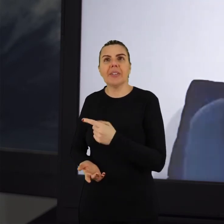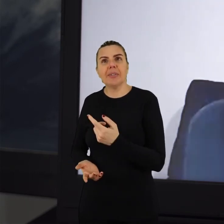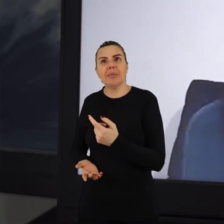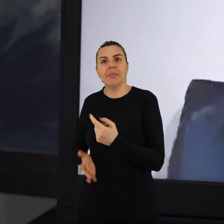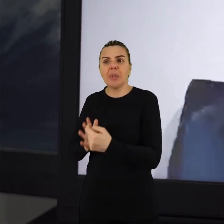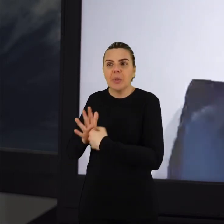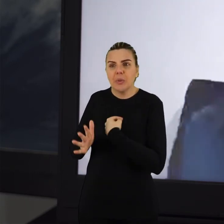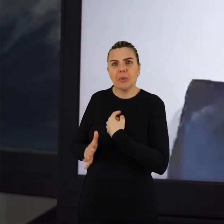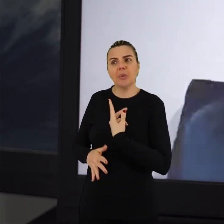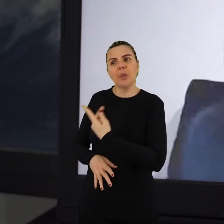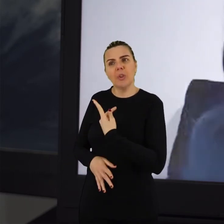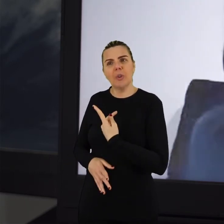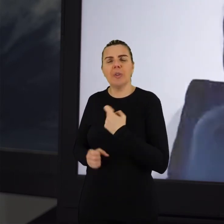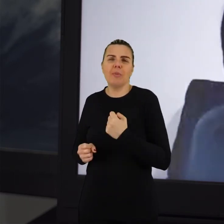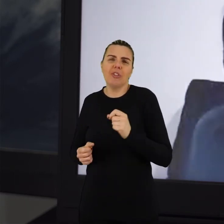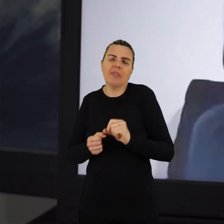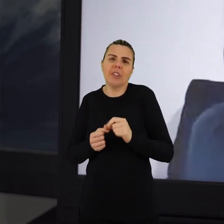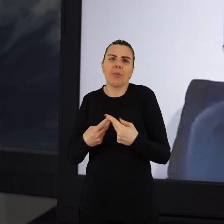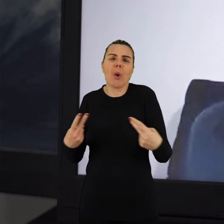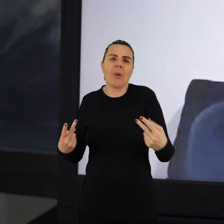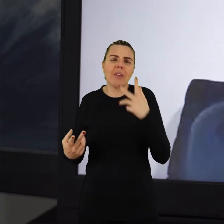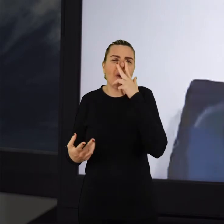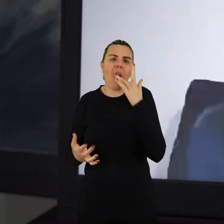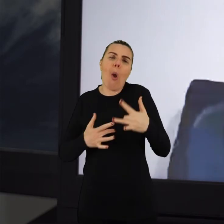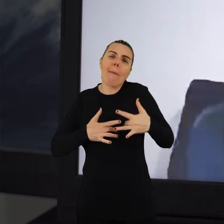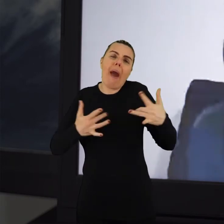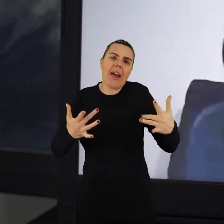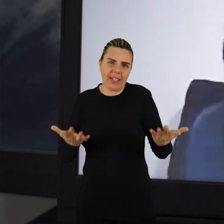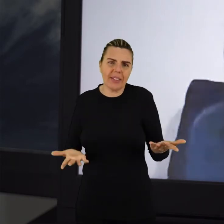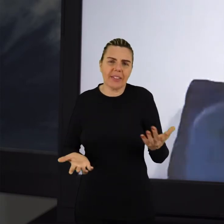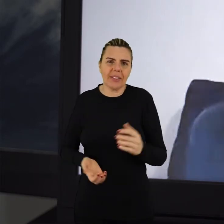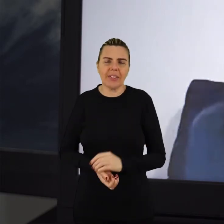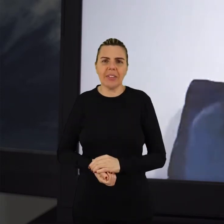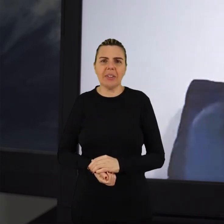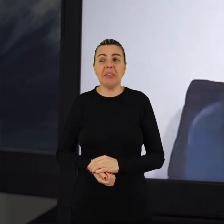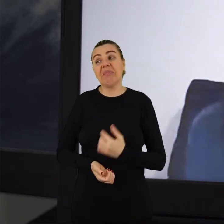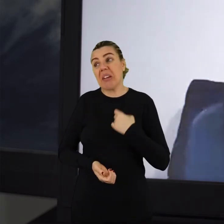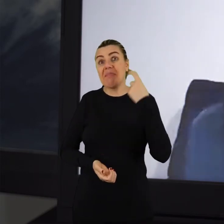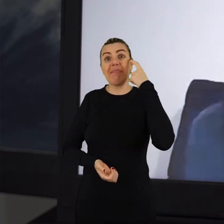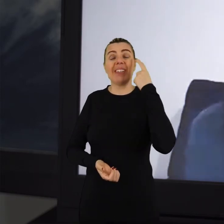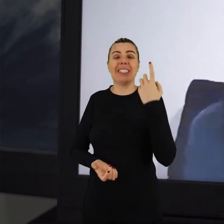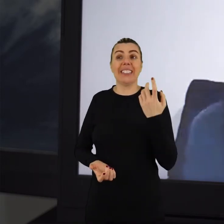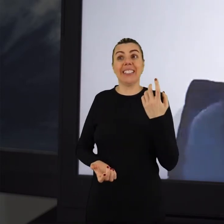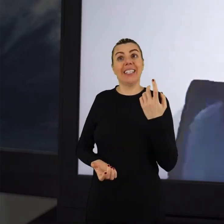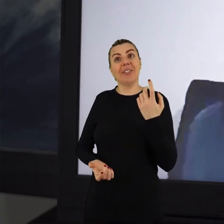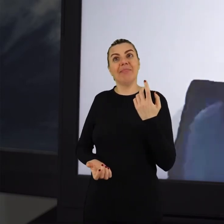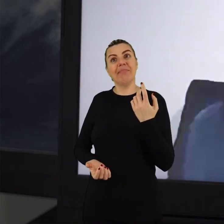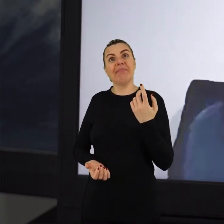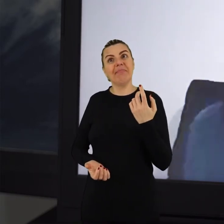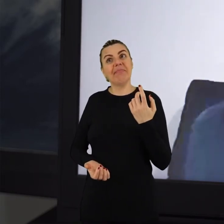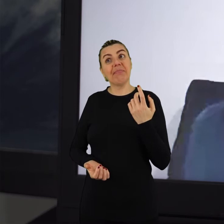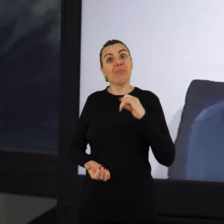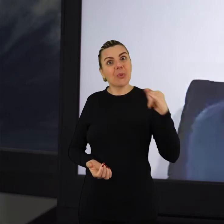a gente não podia fazer uma coisa mais romântica. Sorri. Eu achei que ia ser